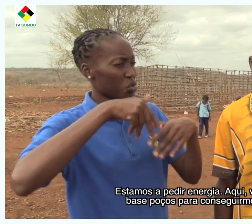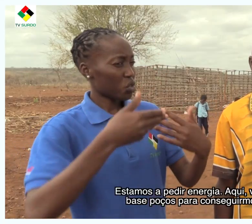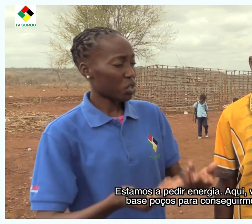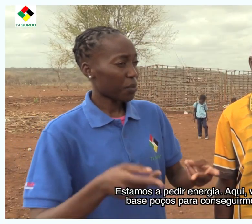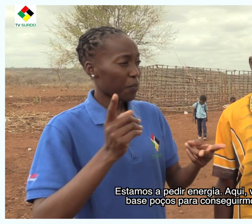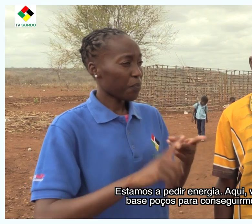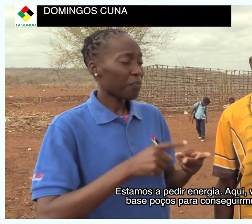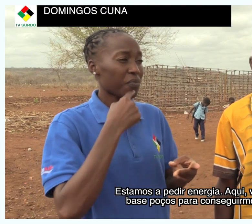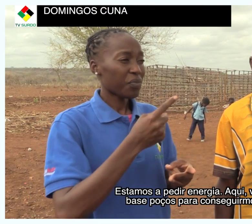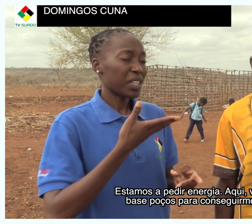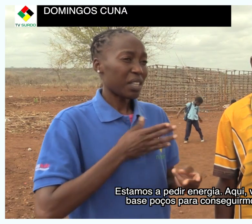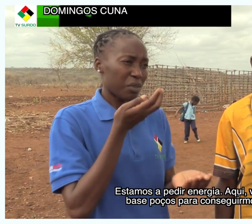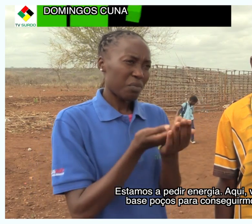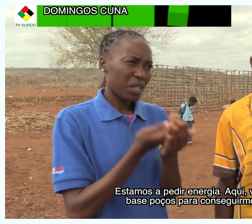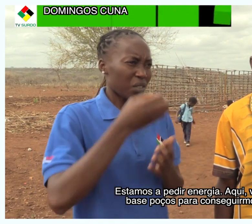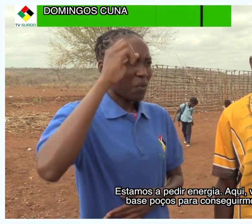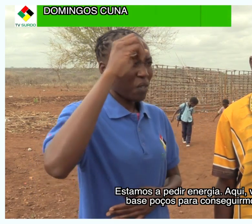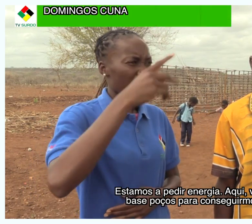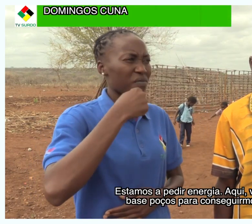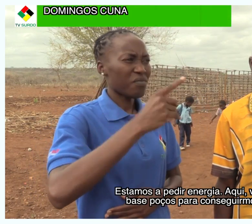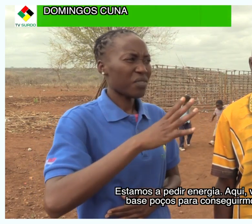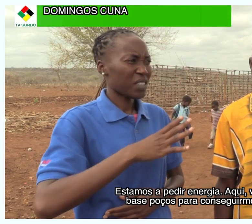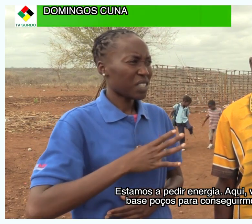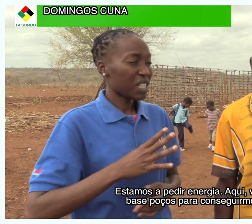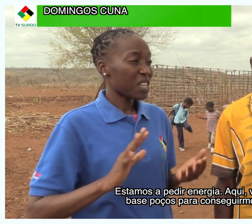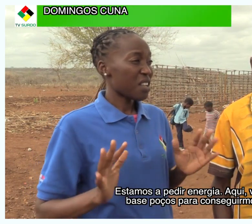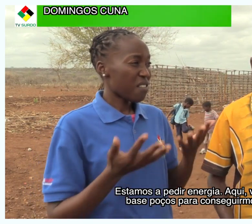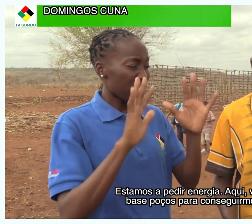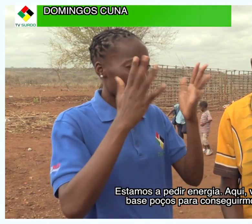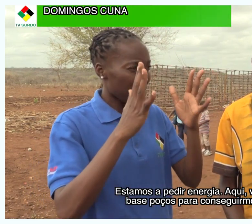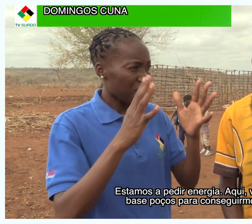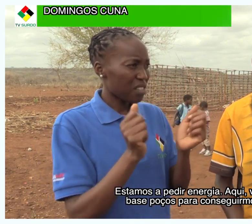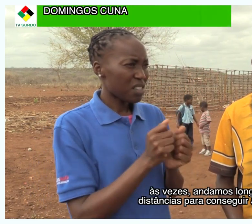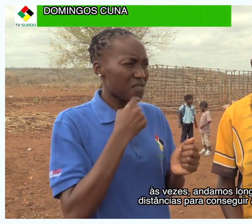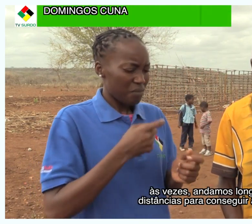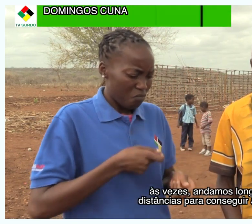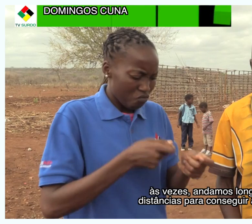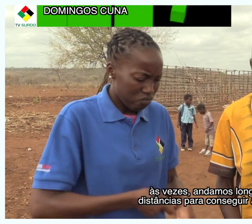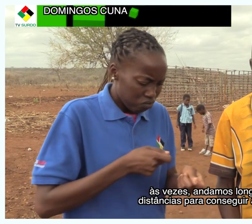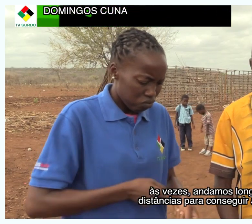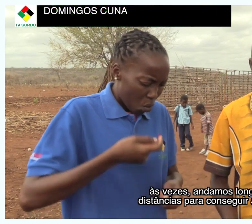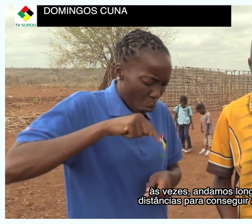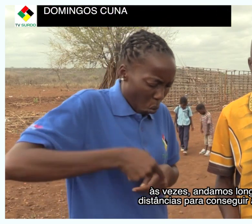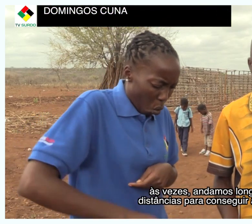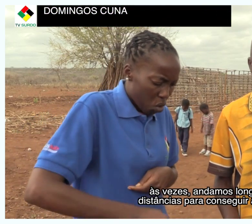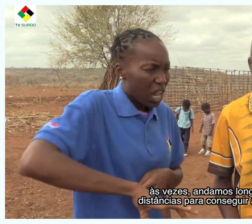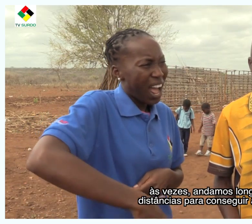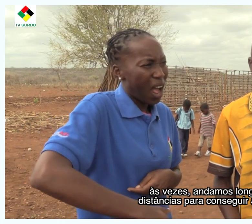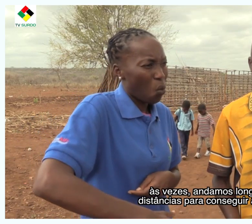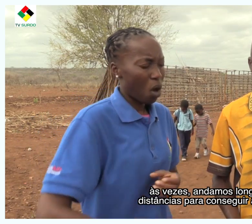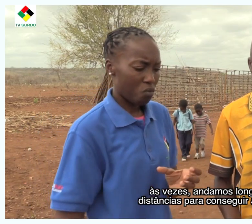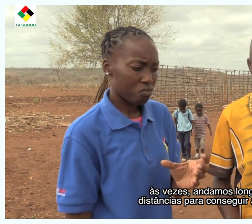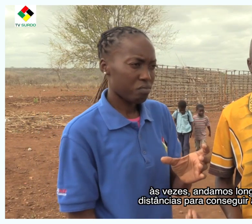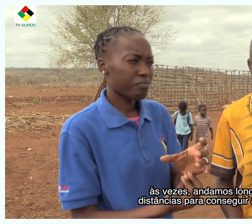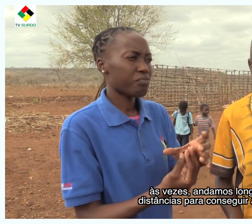Nós estamos a pedir energia, aqui nós estamos a vivermos a base de coisas de cova, estamos a covar no chão, sair da água,